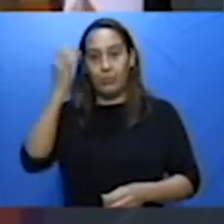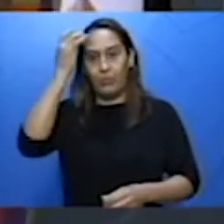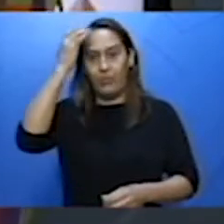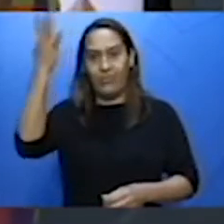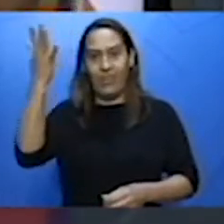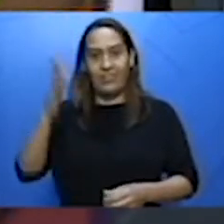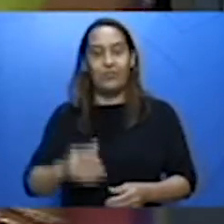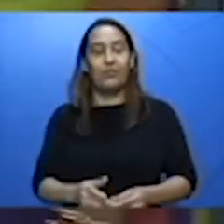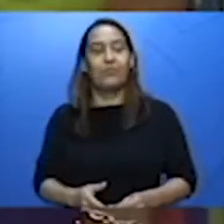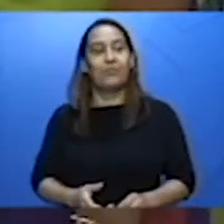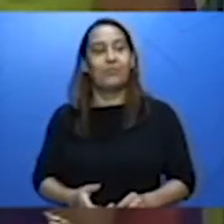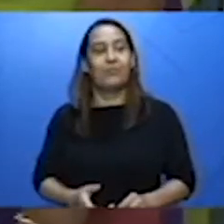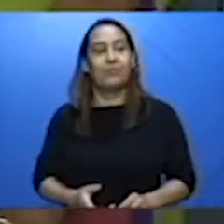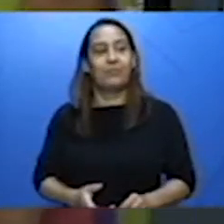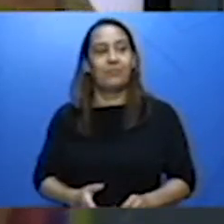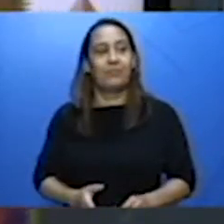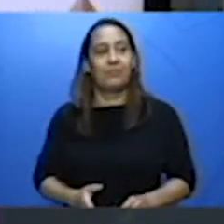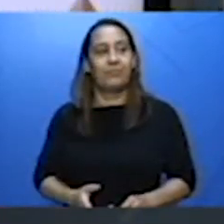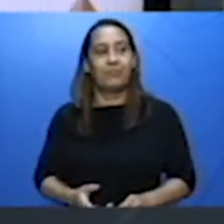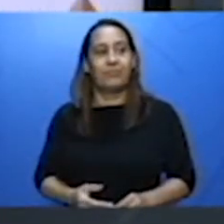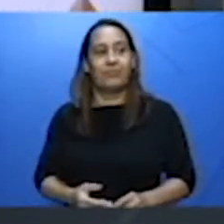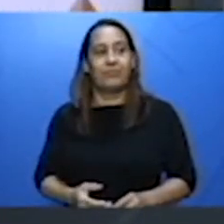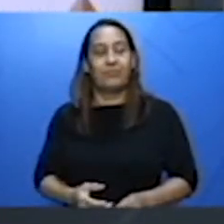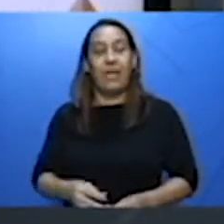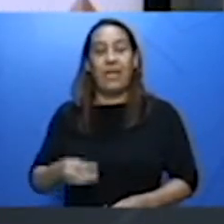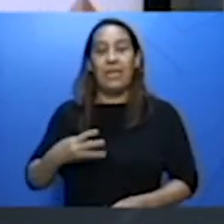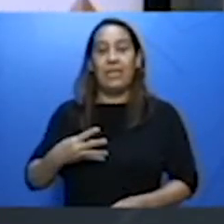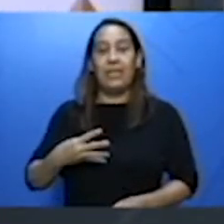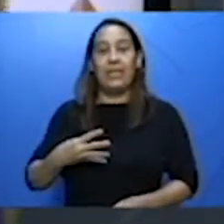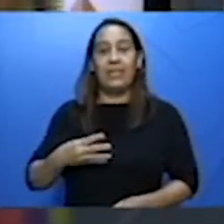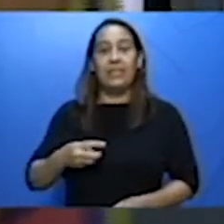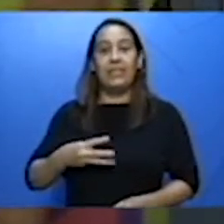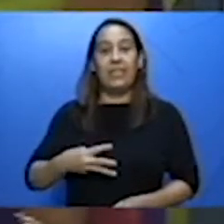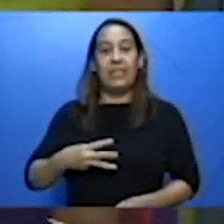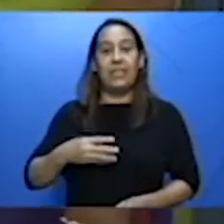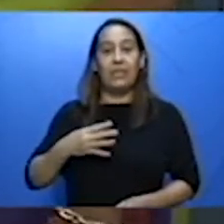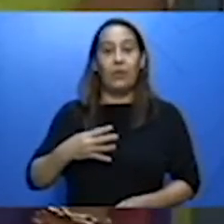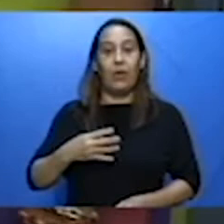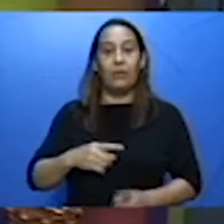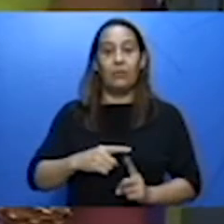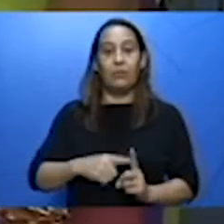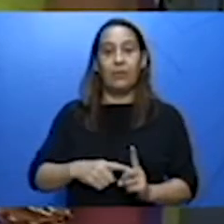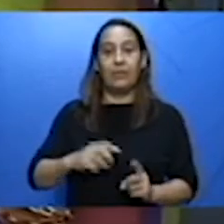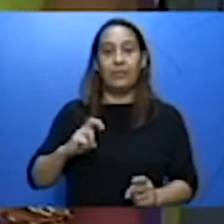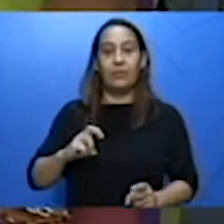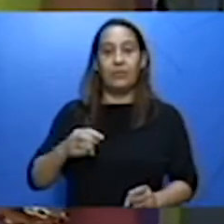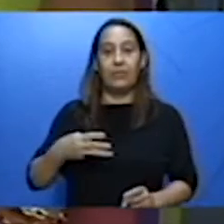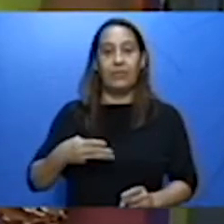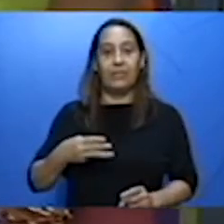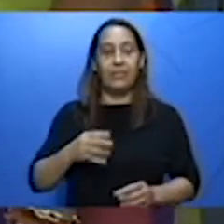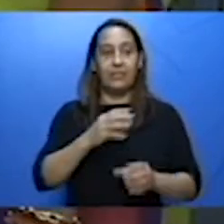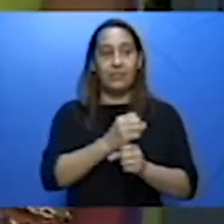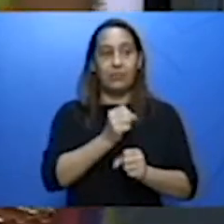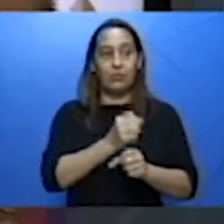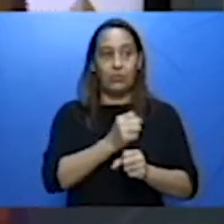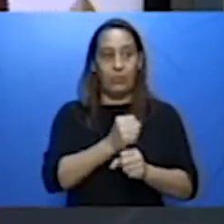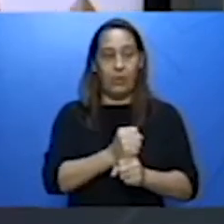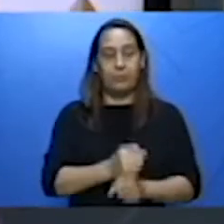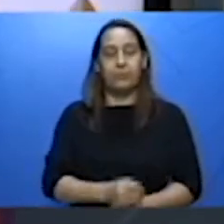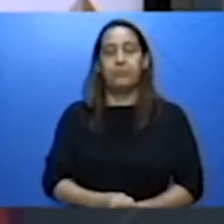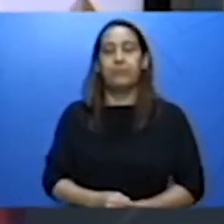mais gostoso de fazer. Vamos lá. 34 mais 53.